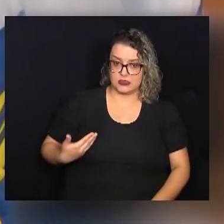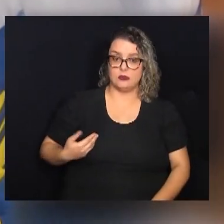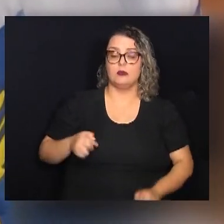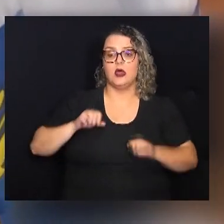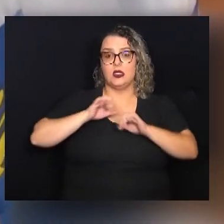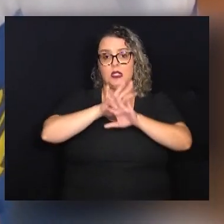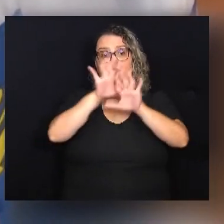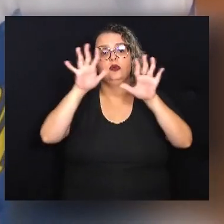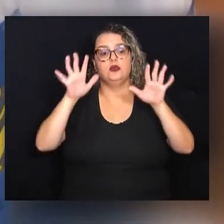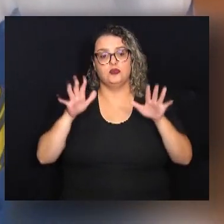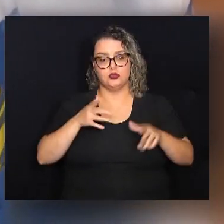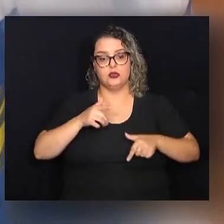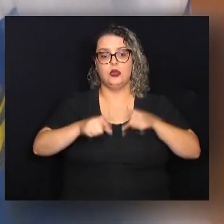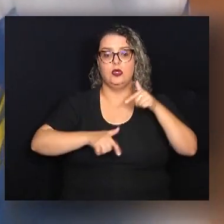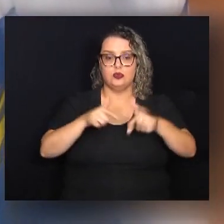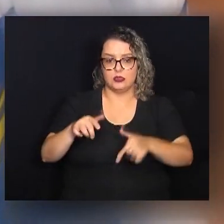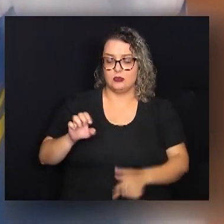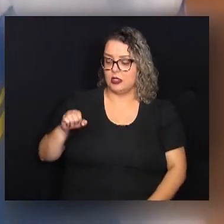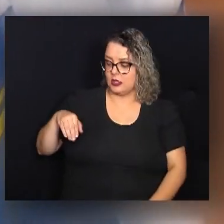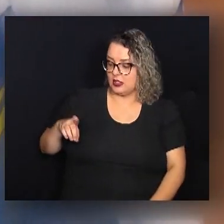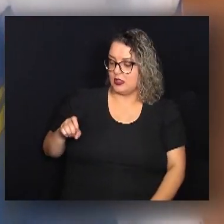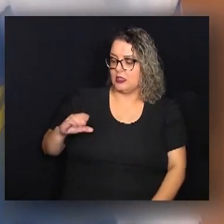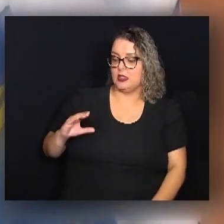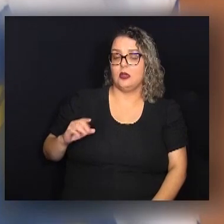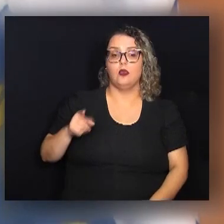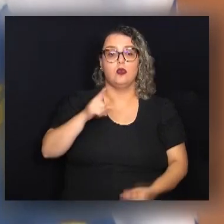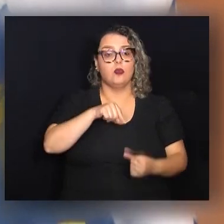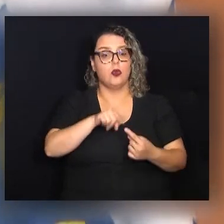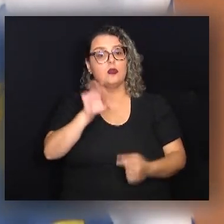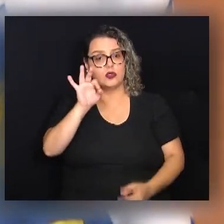arrecada. Isso é importante para a gente perceber ali